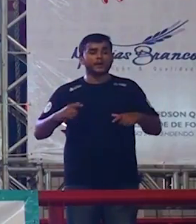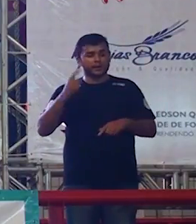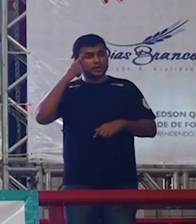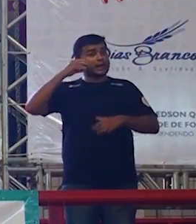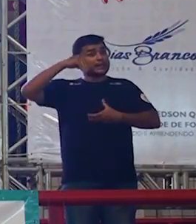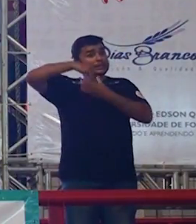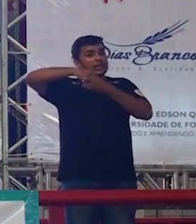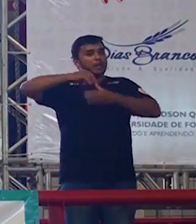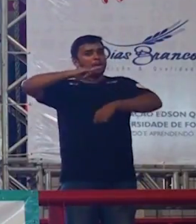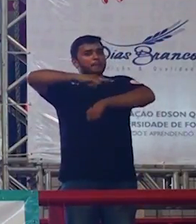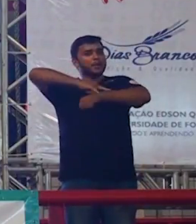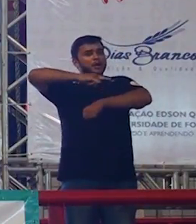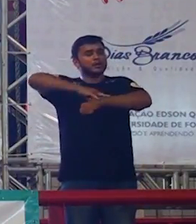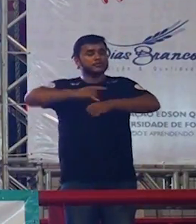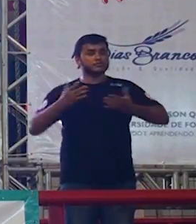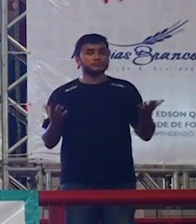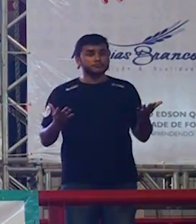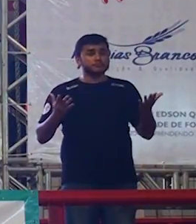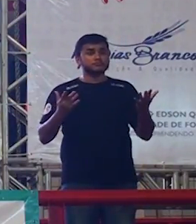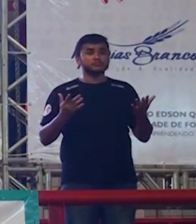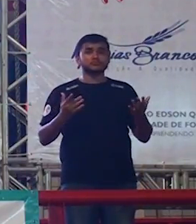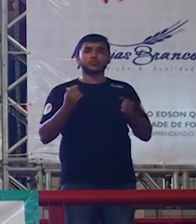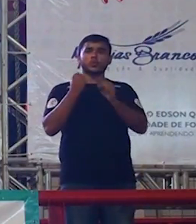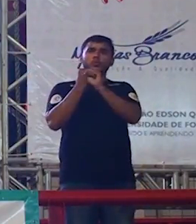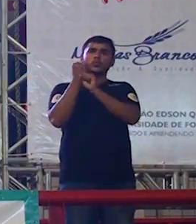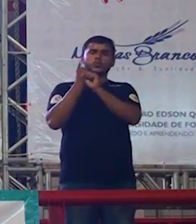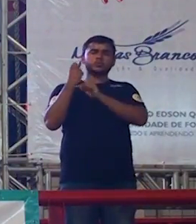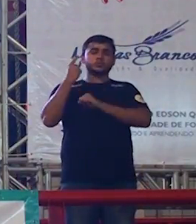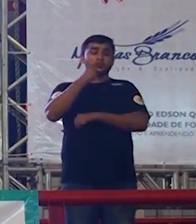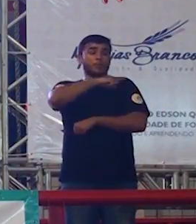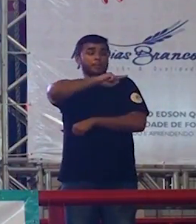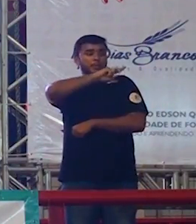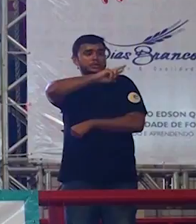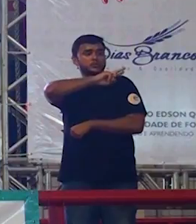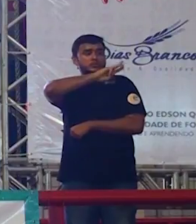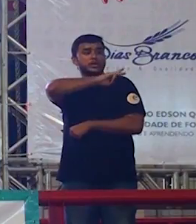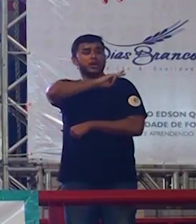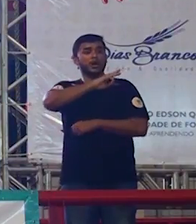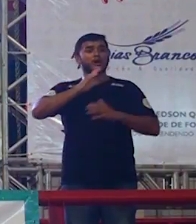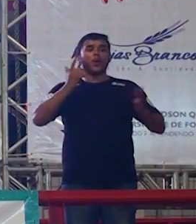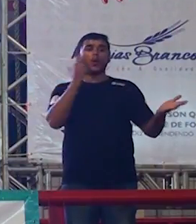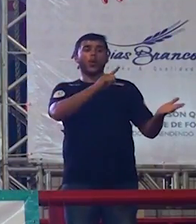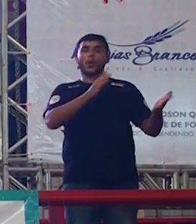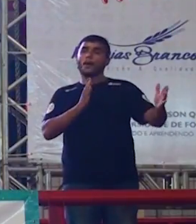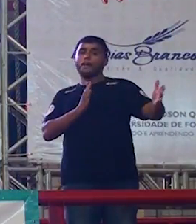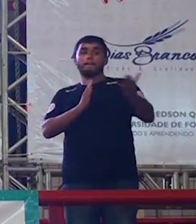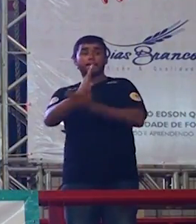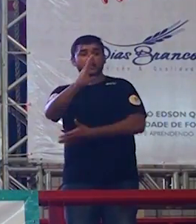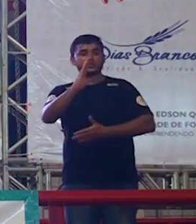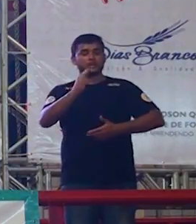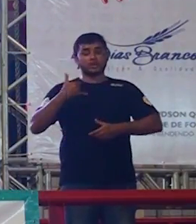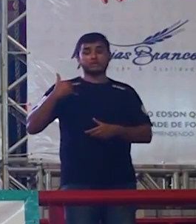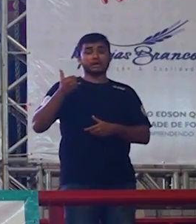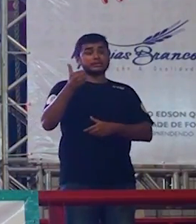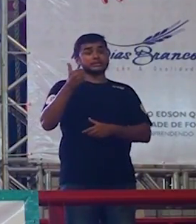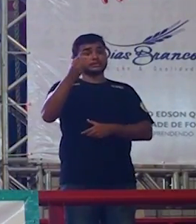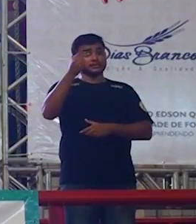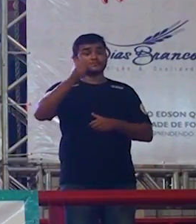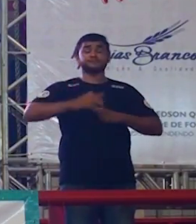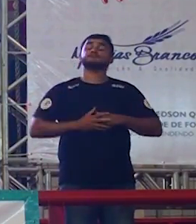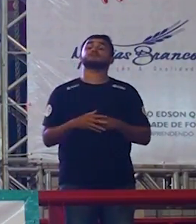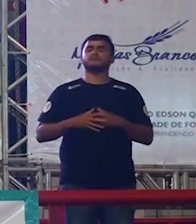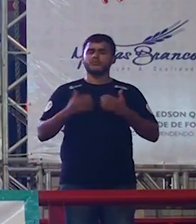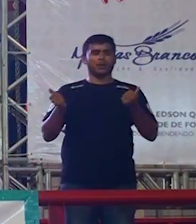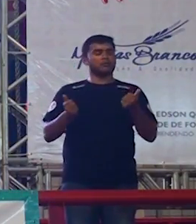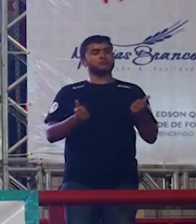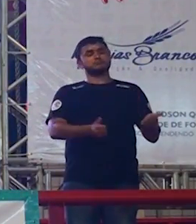do banheiro, durante o primeiro ano, o segundo ano e o terceiro ano, e passou em medicina com 17 anos só. Quando ela